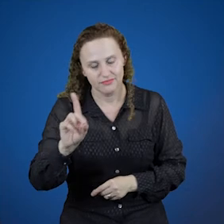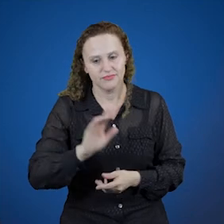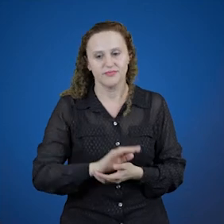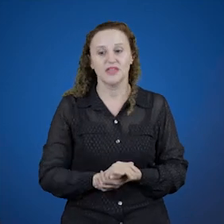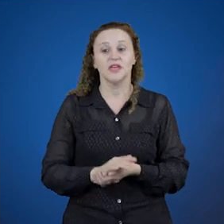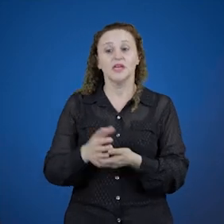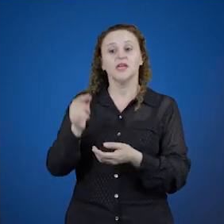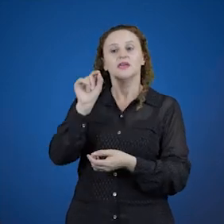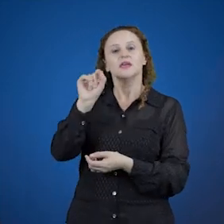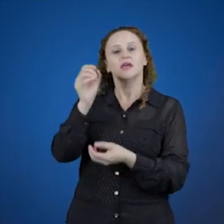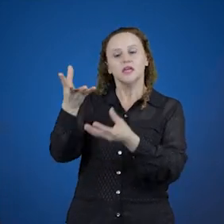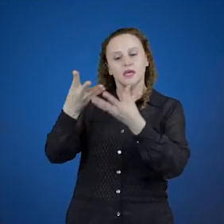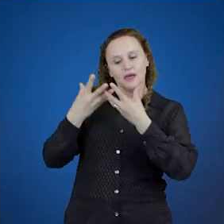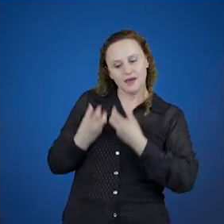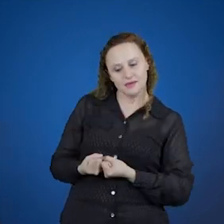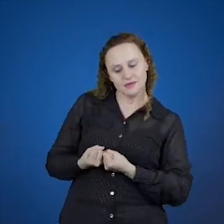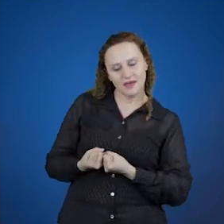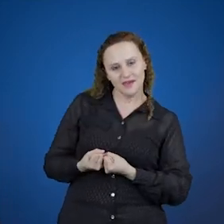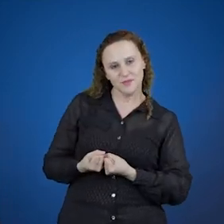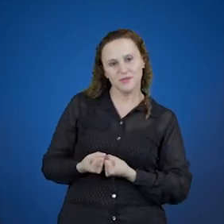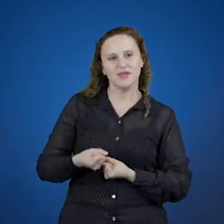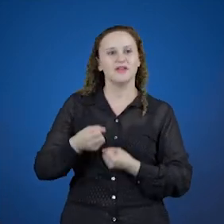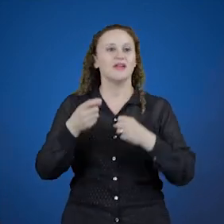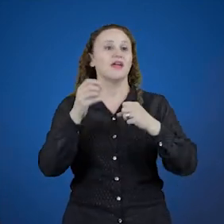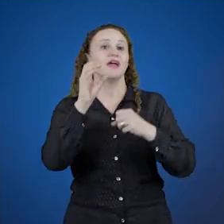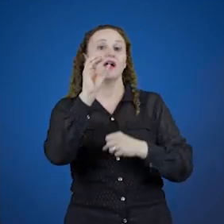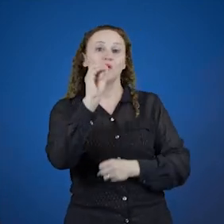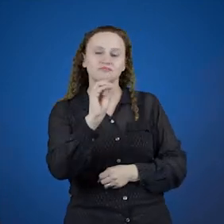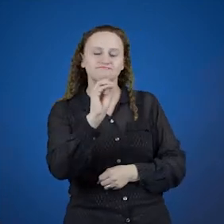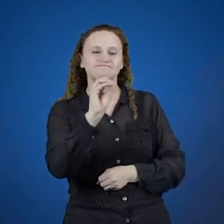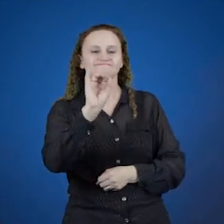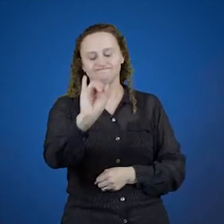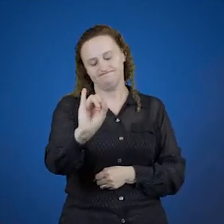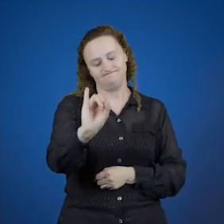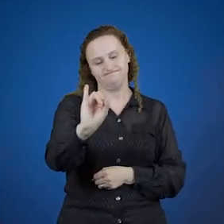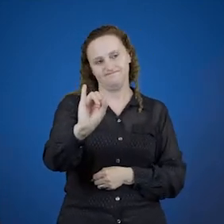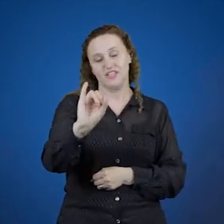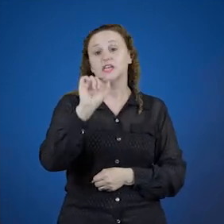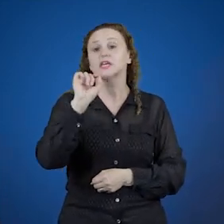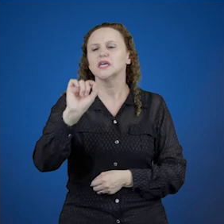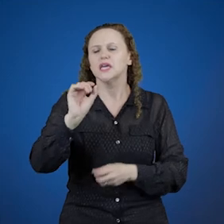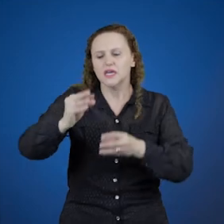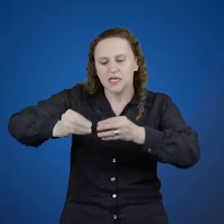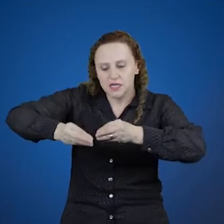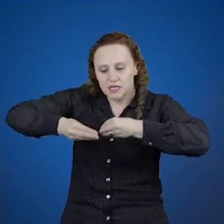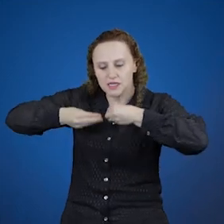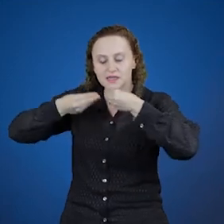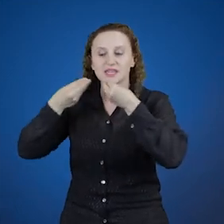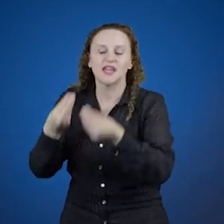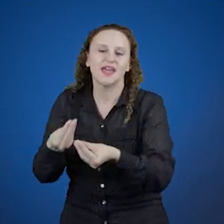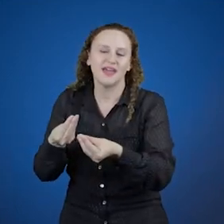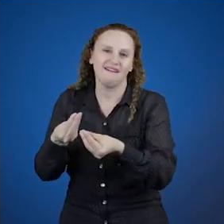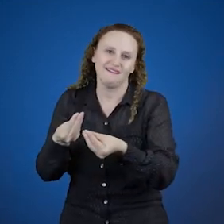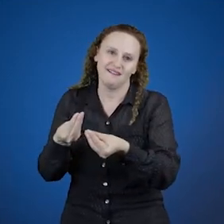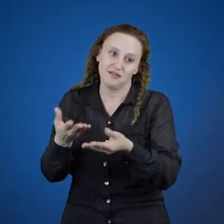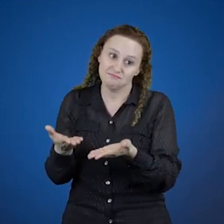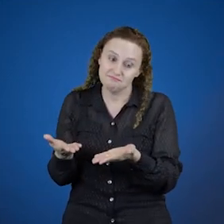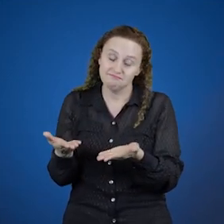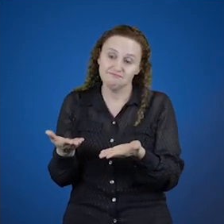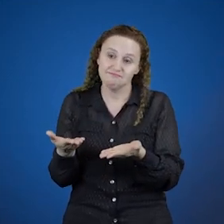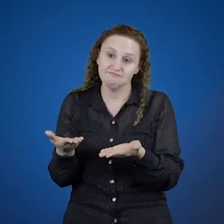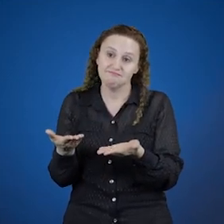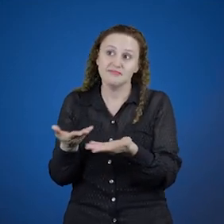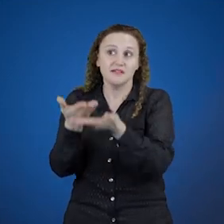objeto indireto Portanto o verbo é transitivo direto e indireto porque quem entrega entrega